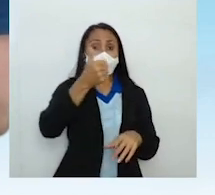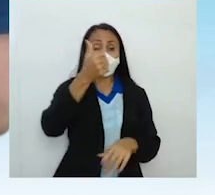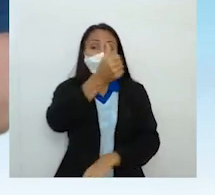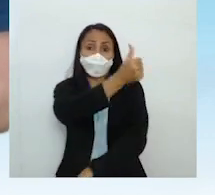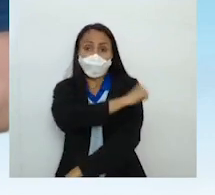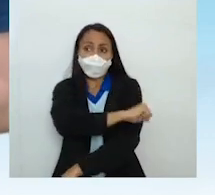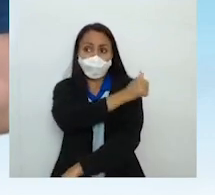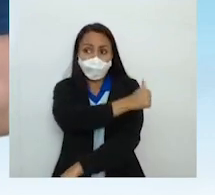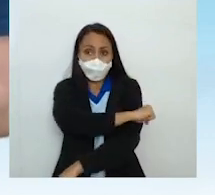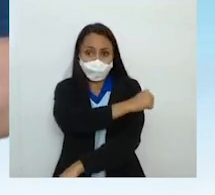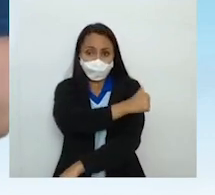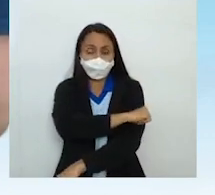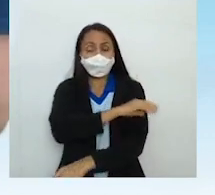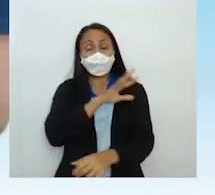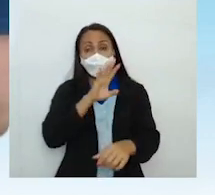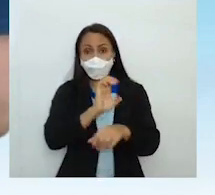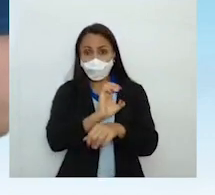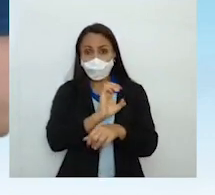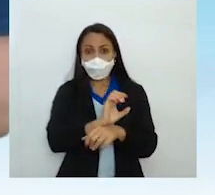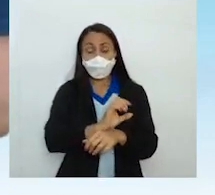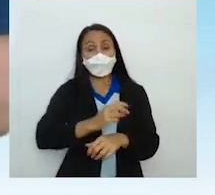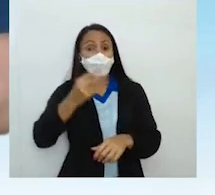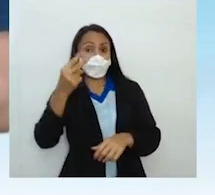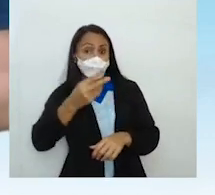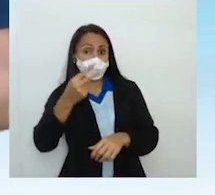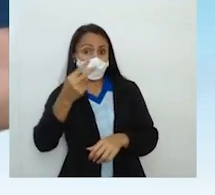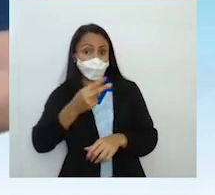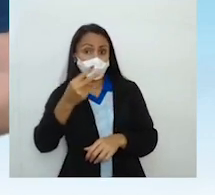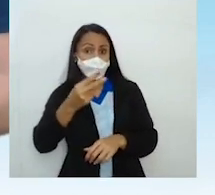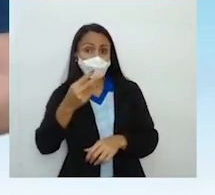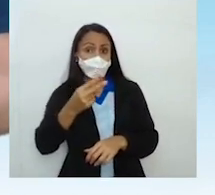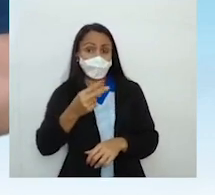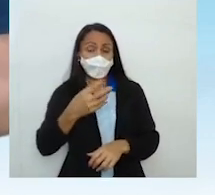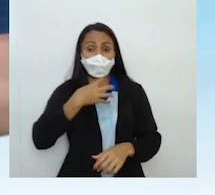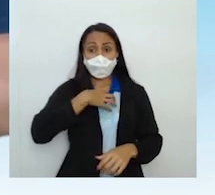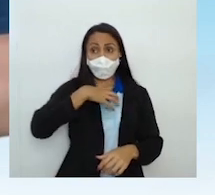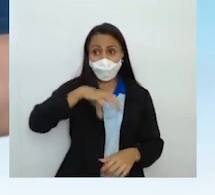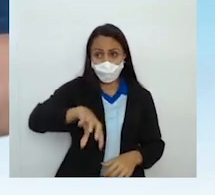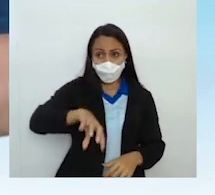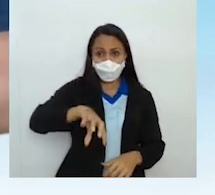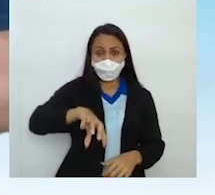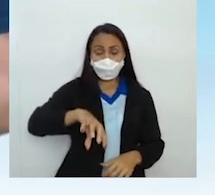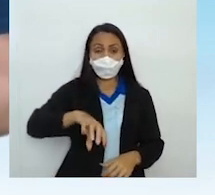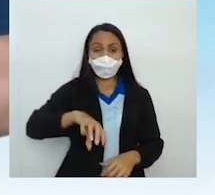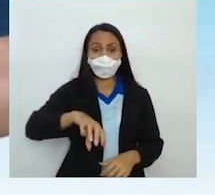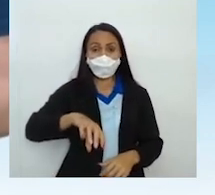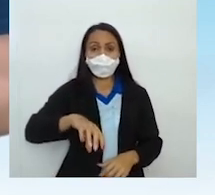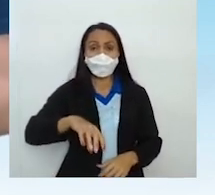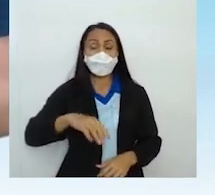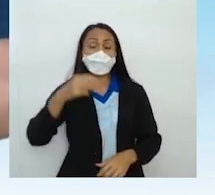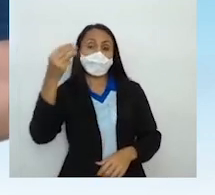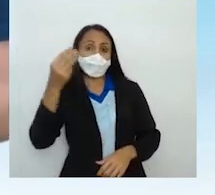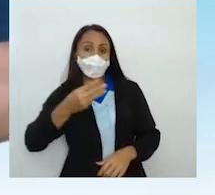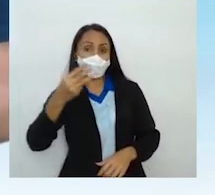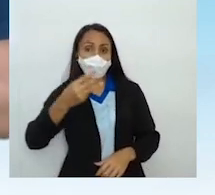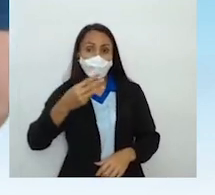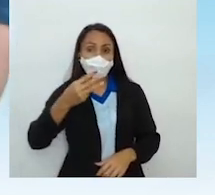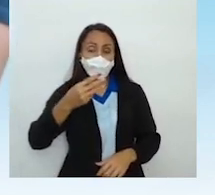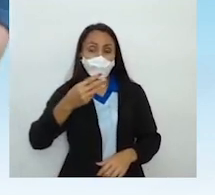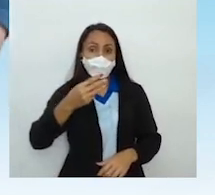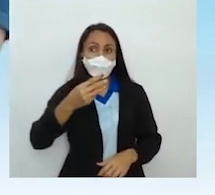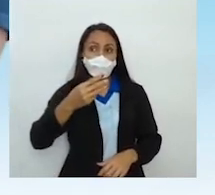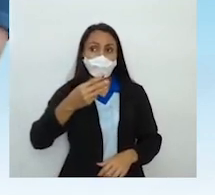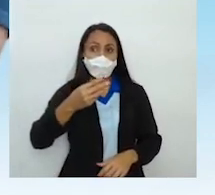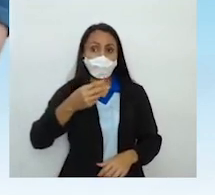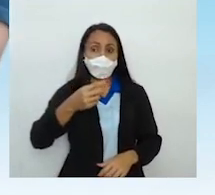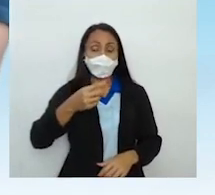Janeiro, né? Foi o estado do Rio de Janeiro. O segundo colocado foi Salvador, na Bahia. O terceiro colocado foi Salvador, na Bahia.